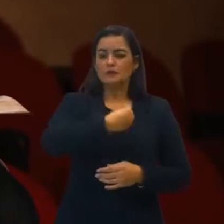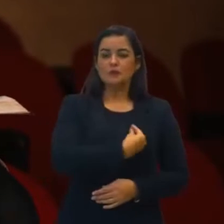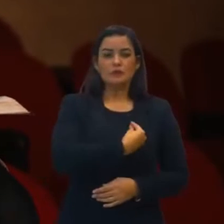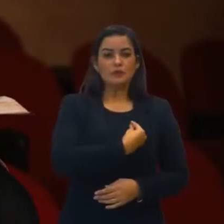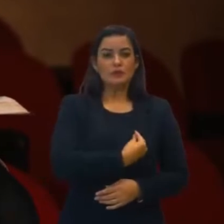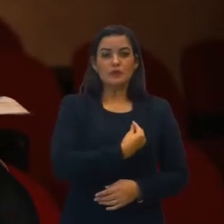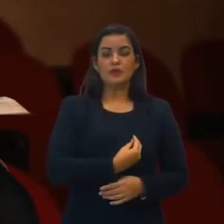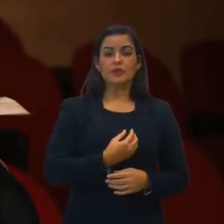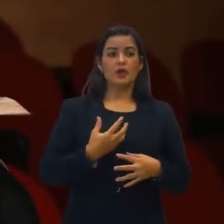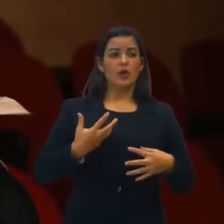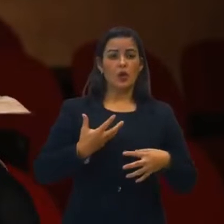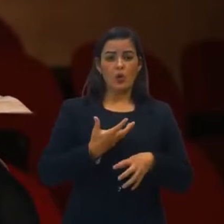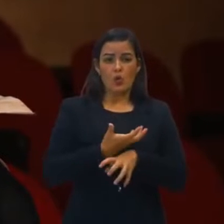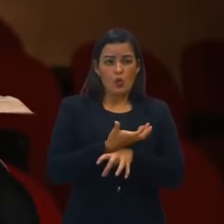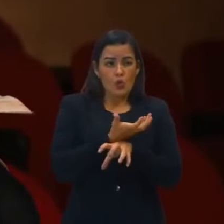tórridos,